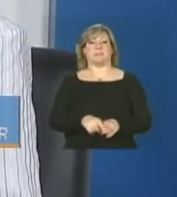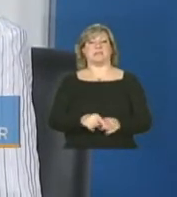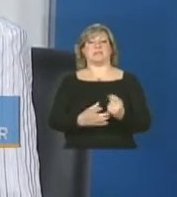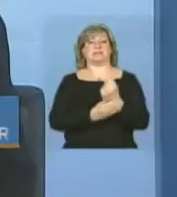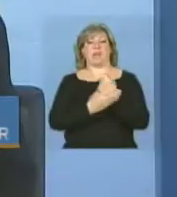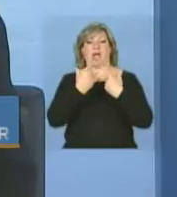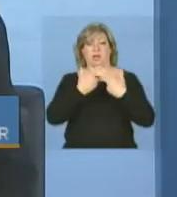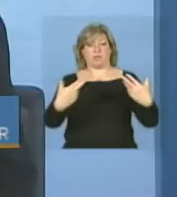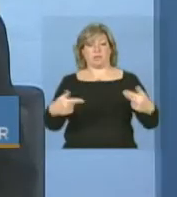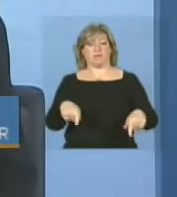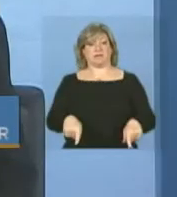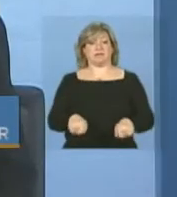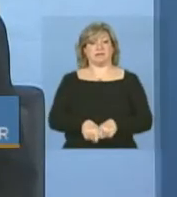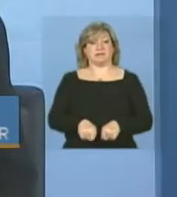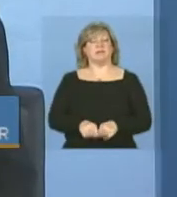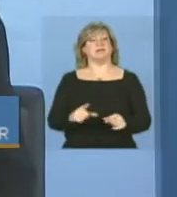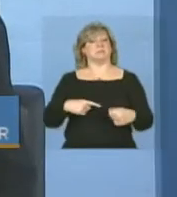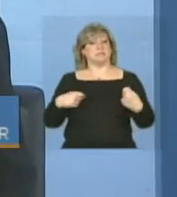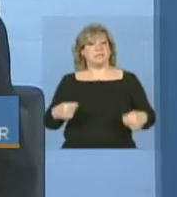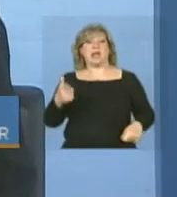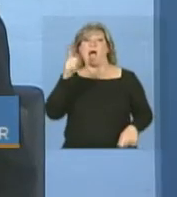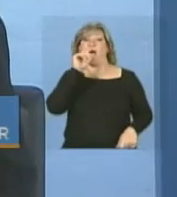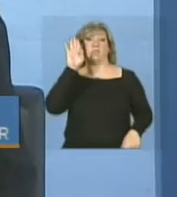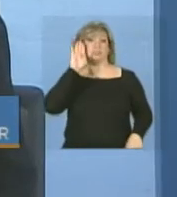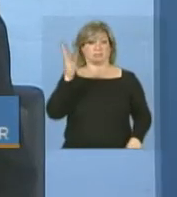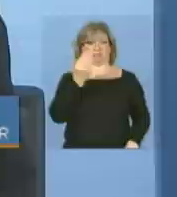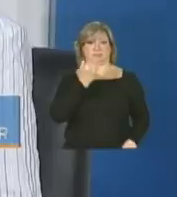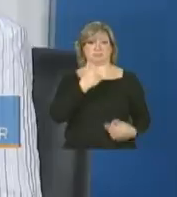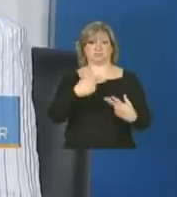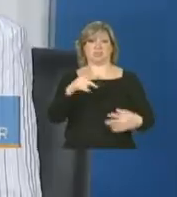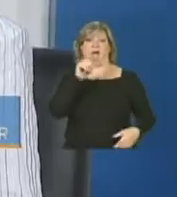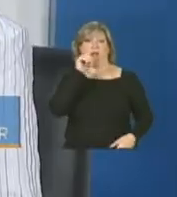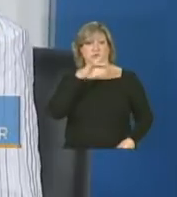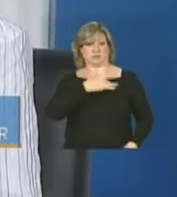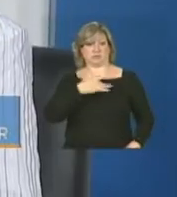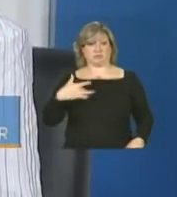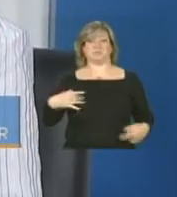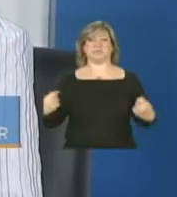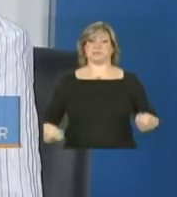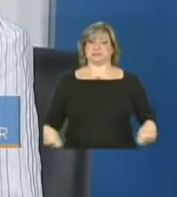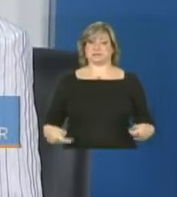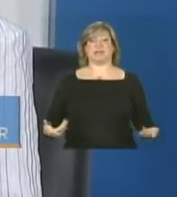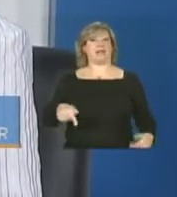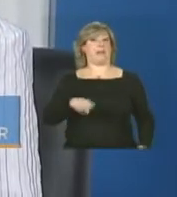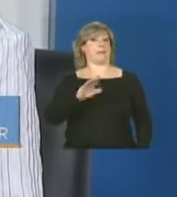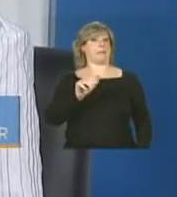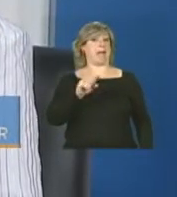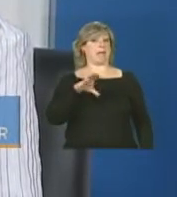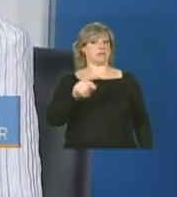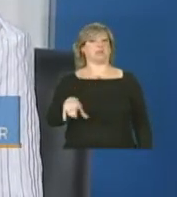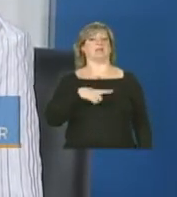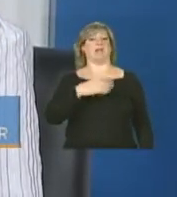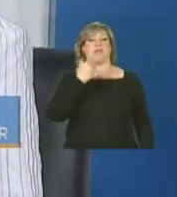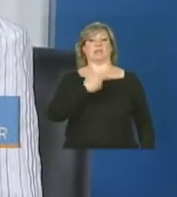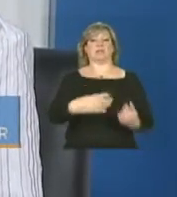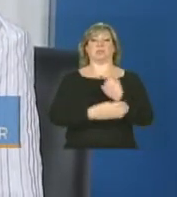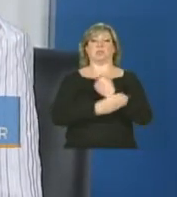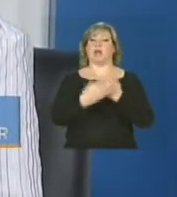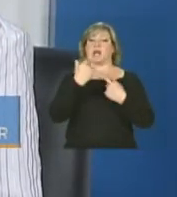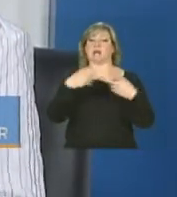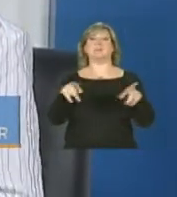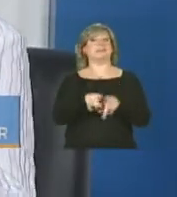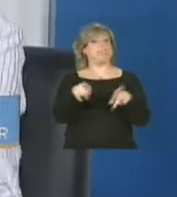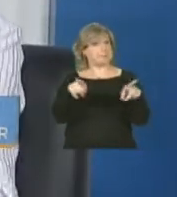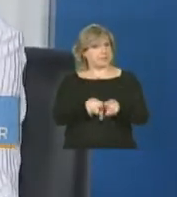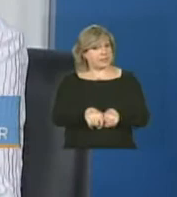extrema pobreza sem ter acesso à água para consumir. Né? Então, isso é sua condição básica de segurança alimentar e também uma